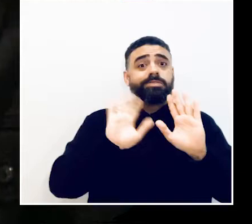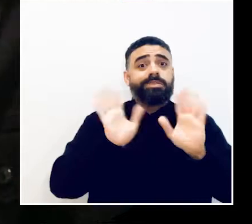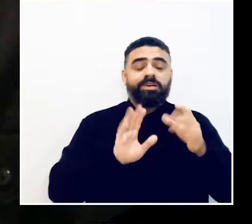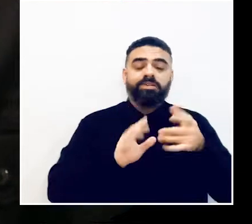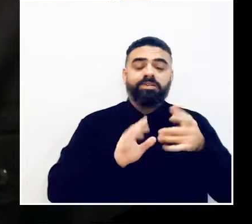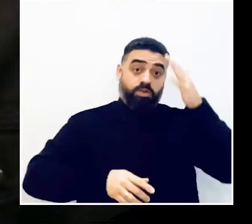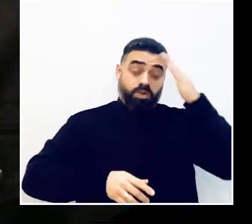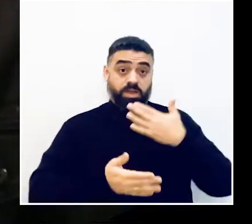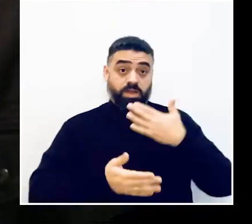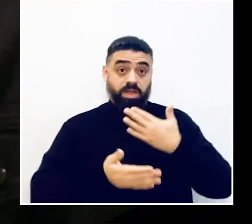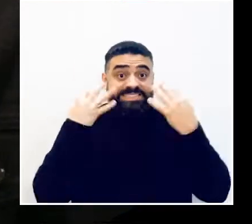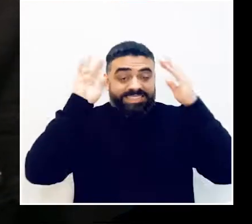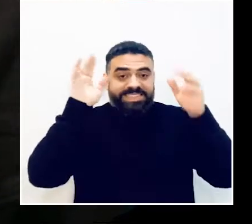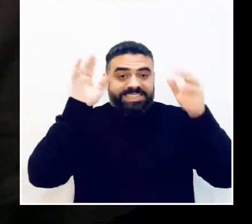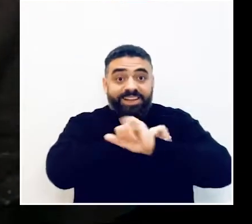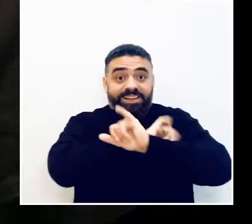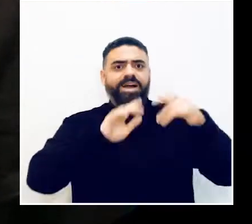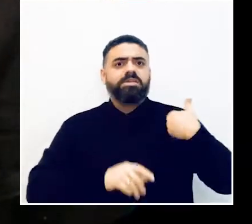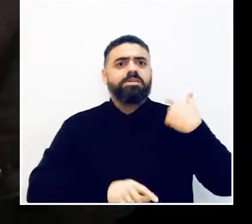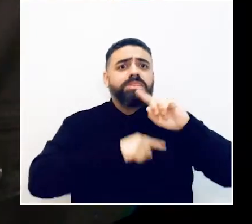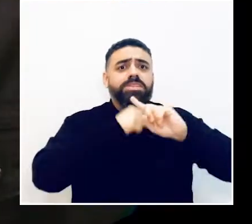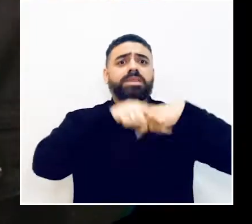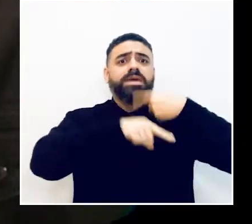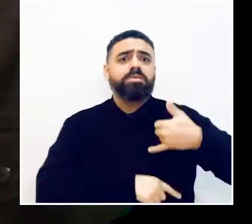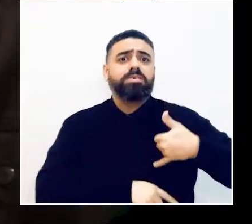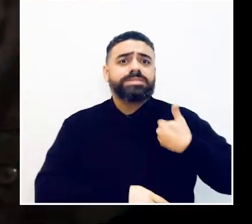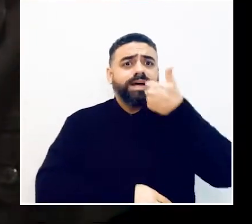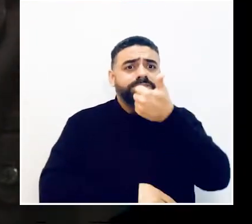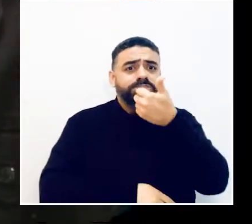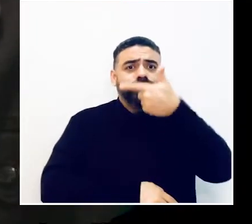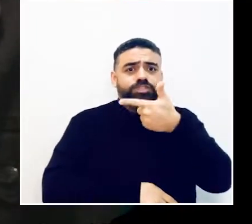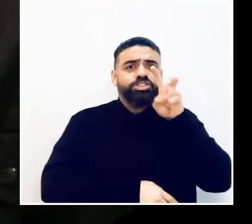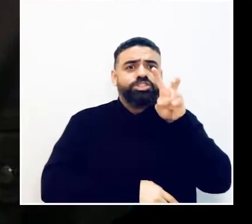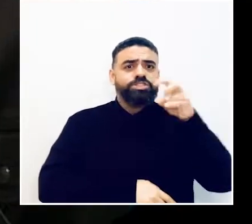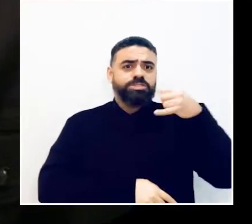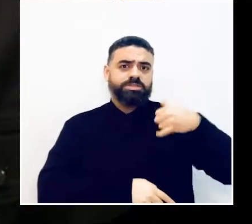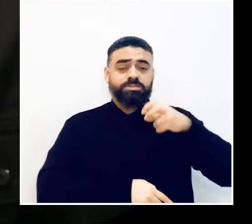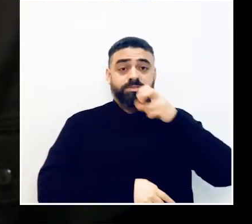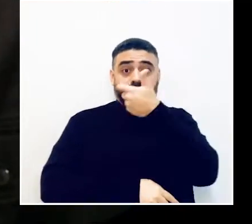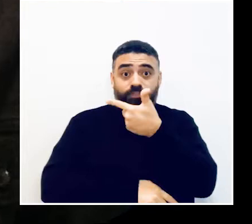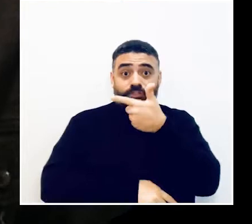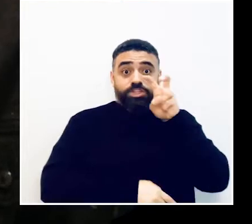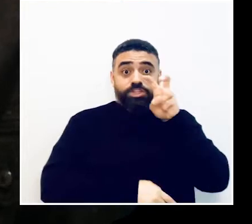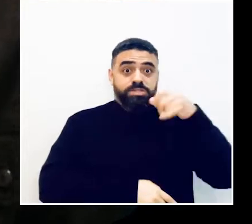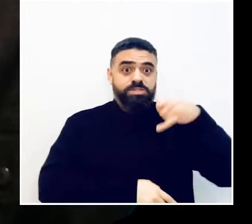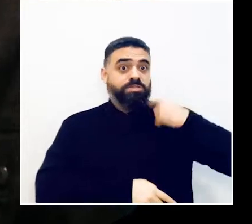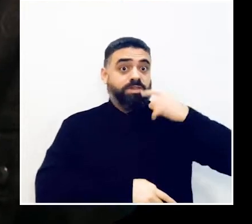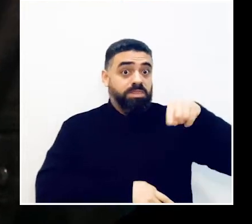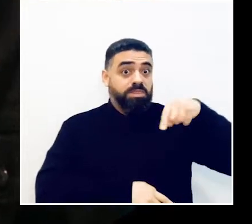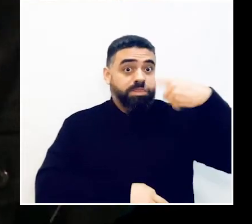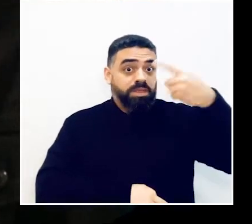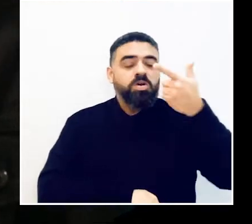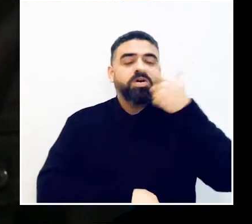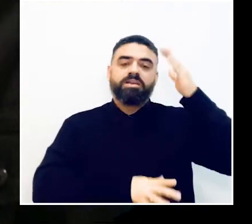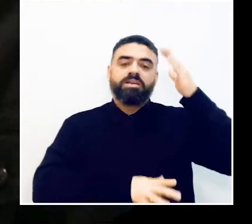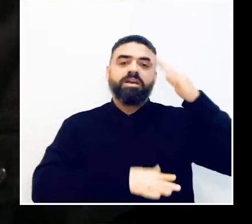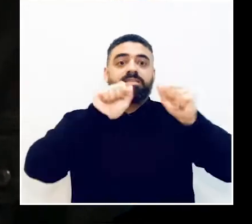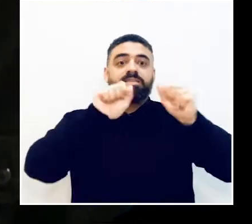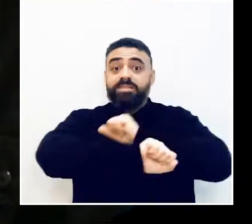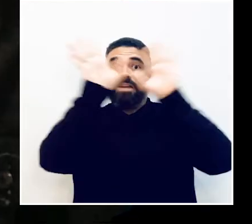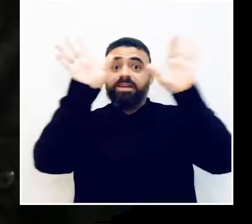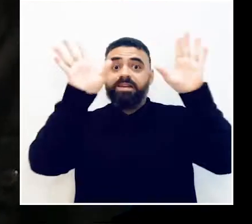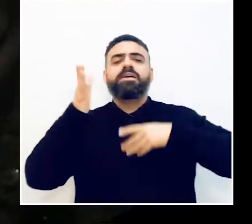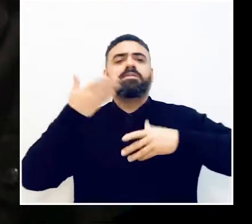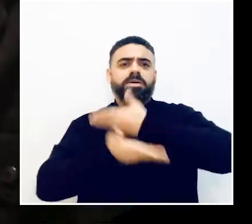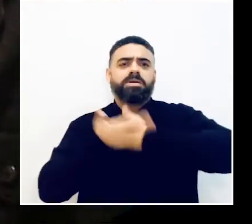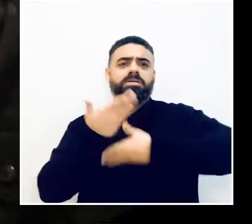velho que 25 anos, assim, foi depois dos meus 25. Eu passei grande tempo não querendo ter relação com a música